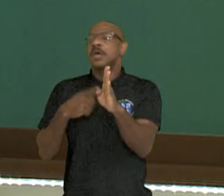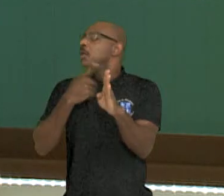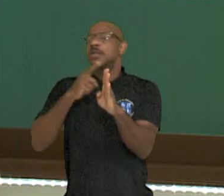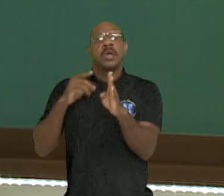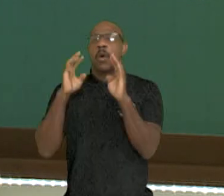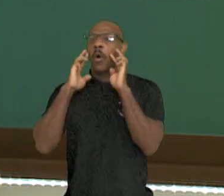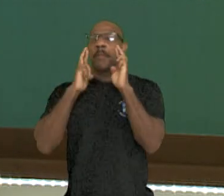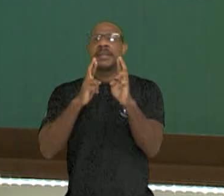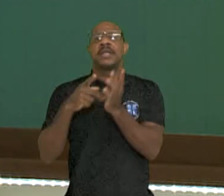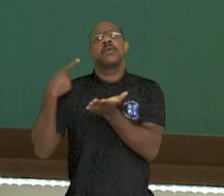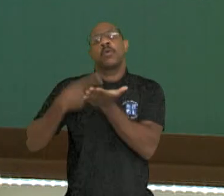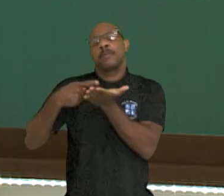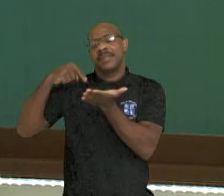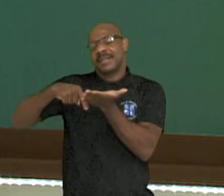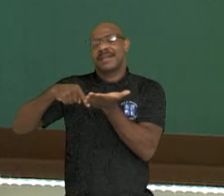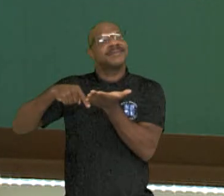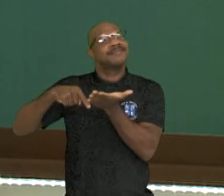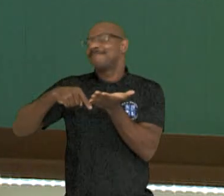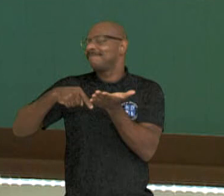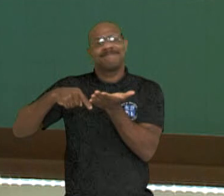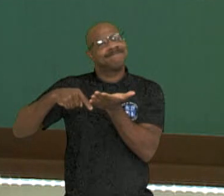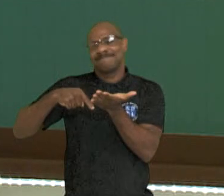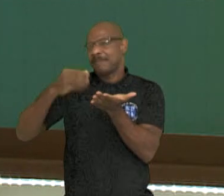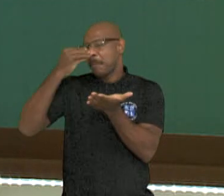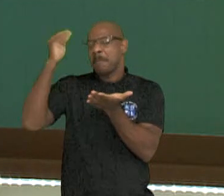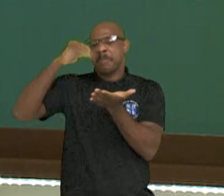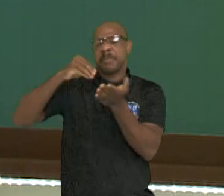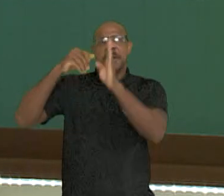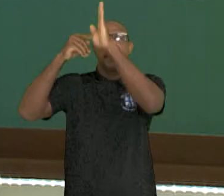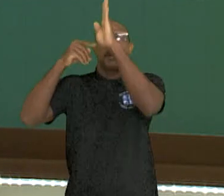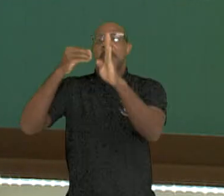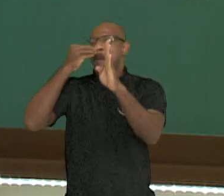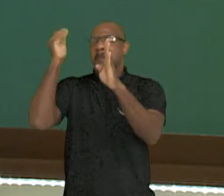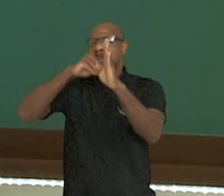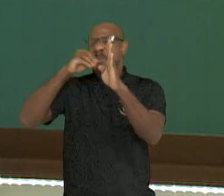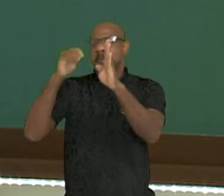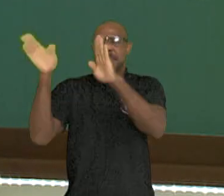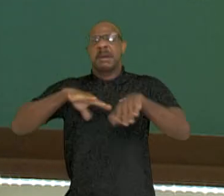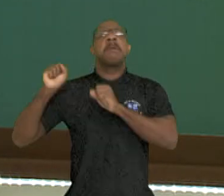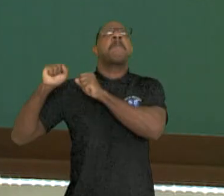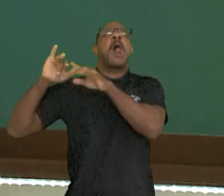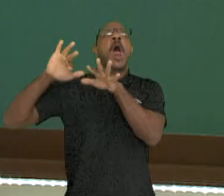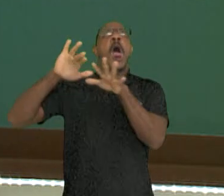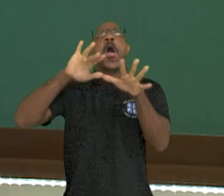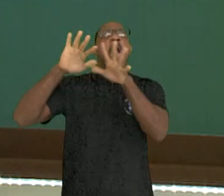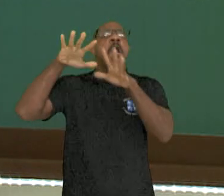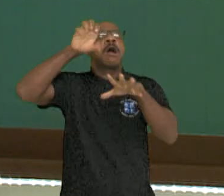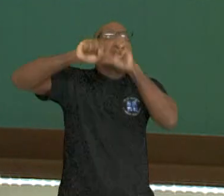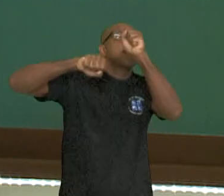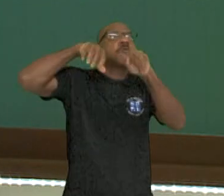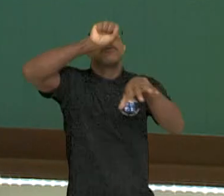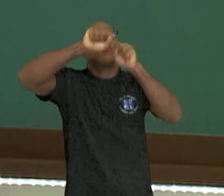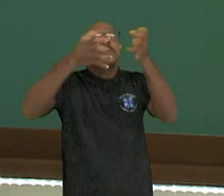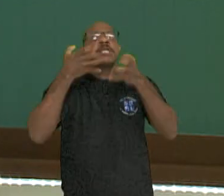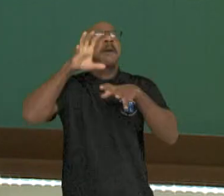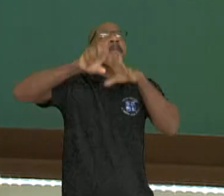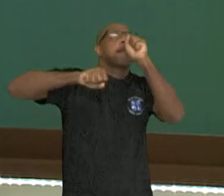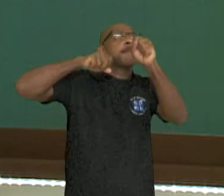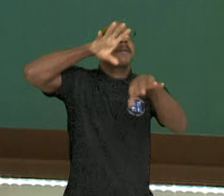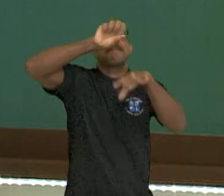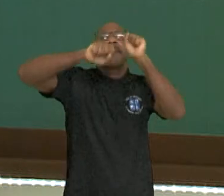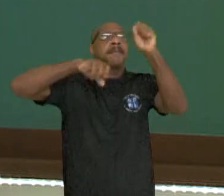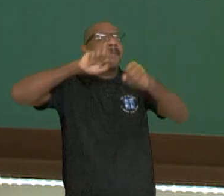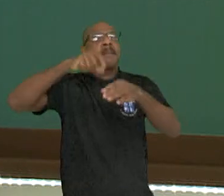de Tordesilhas, acabaram avançando sobre as terras que eram espanholas, para buscar esses recursos ali. E